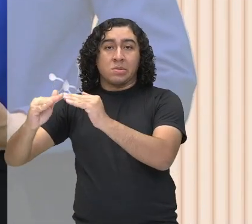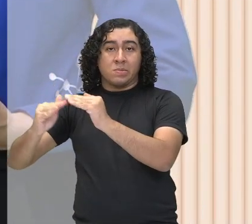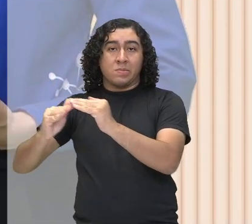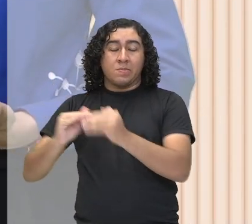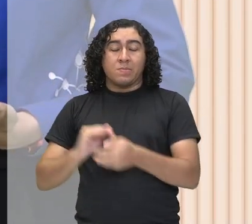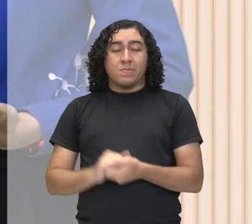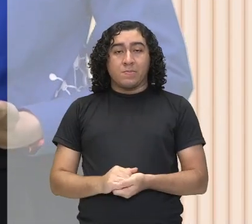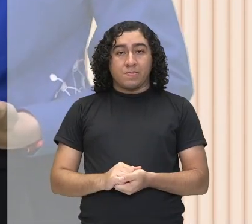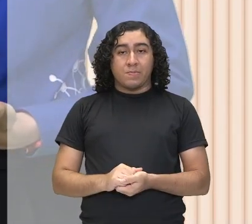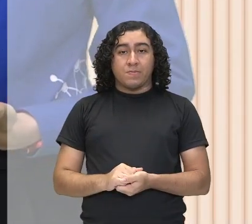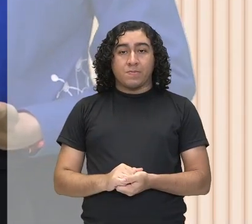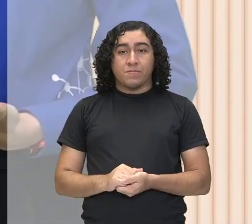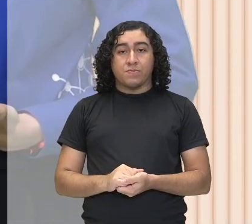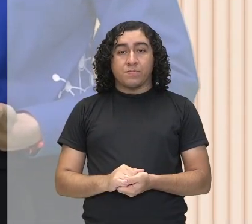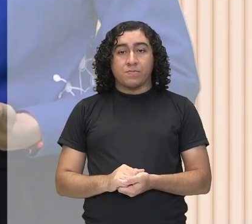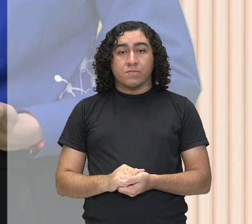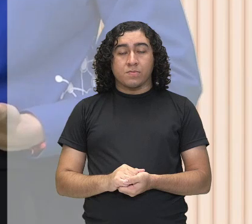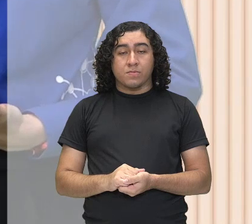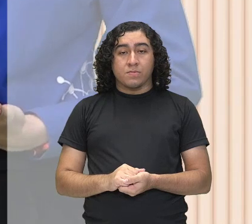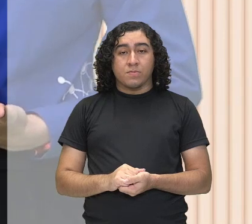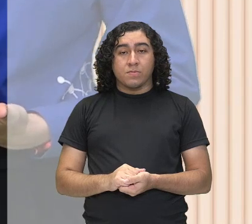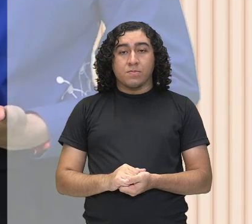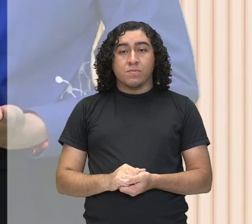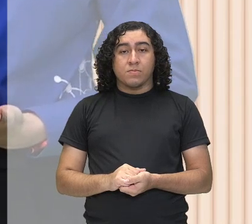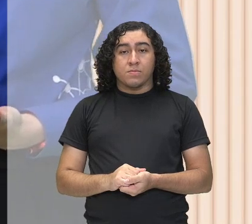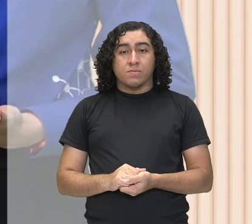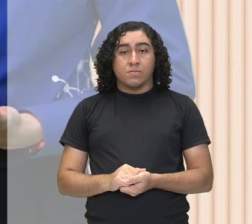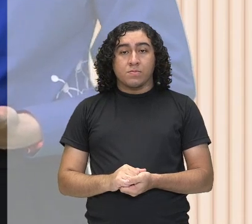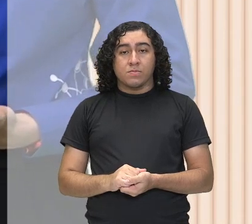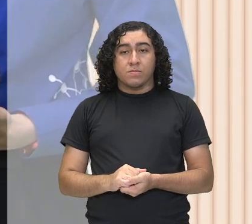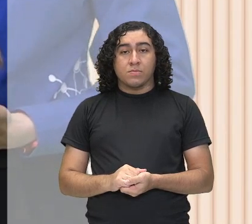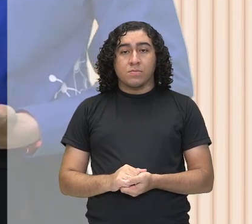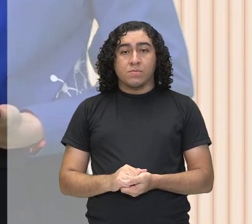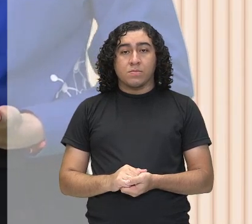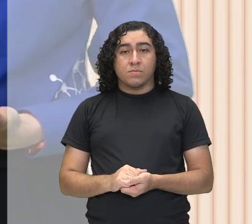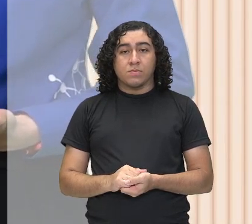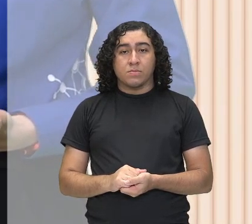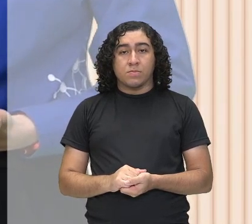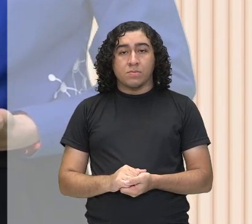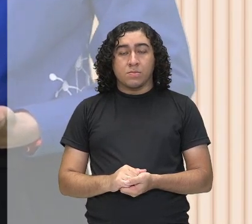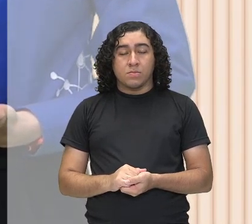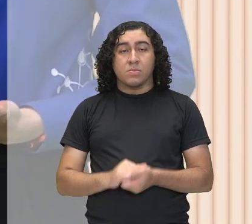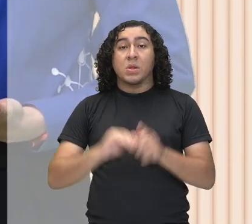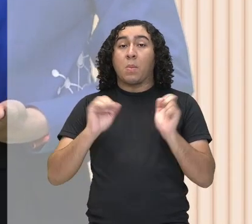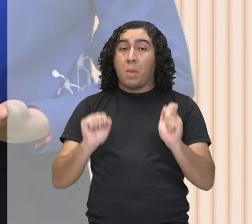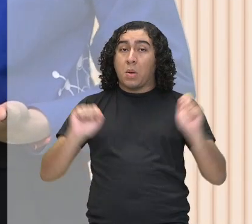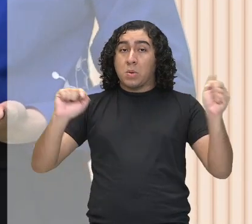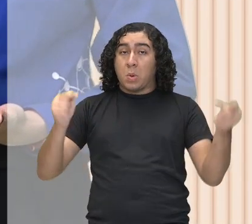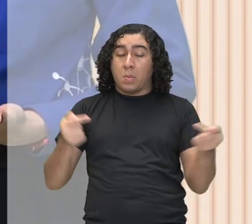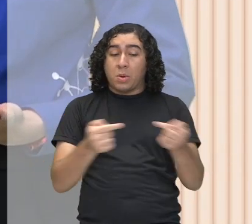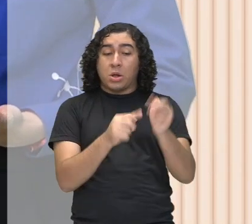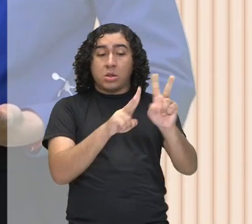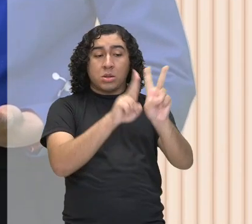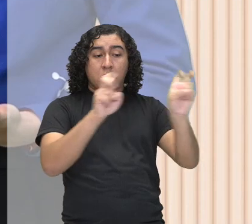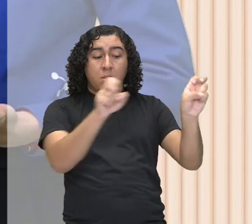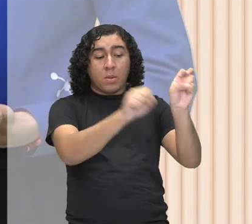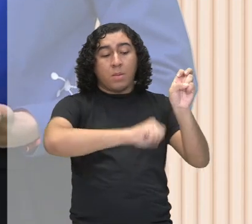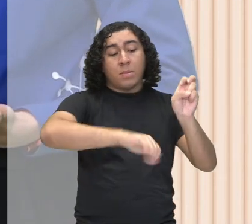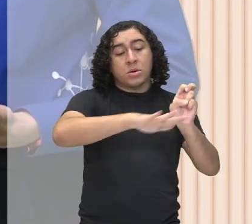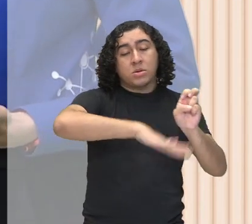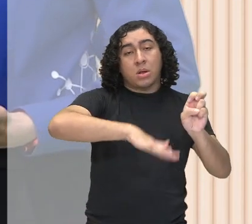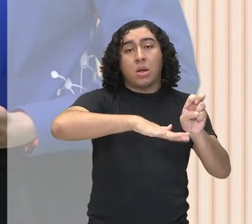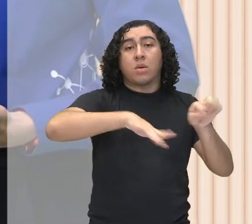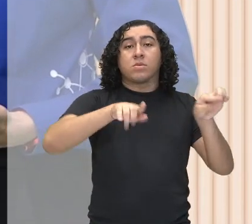esse fator, né, ele pode estar relacionado devido à questão ambiental, pode ser